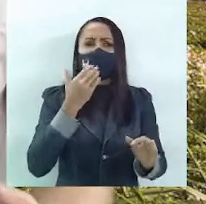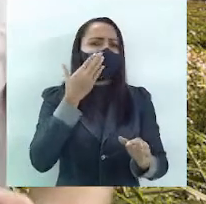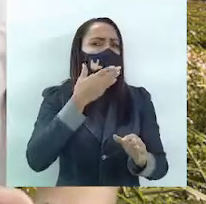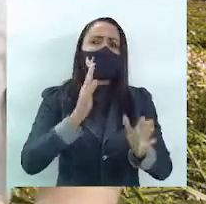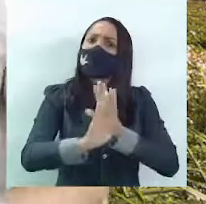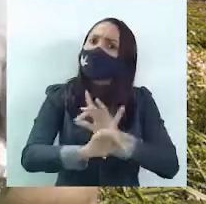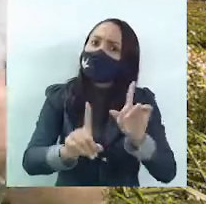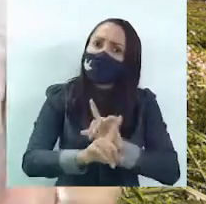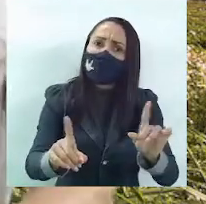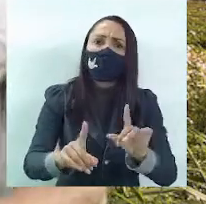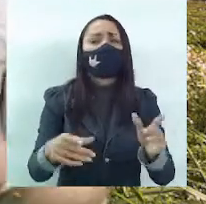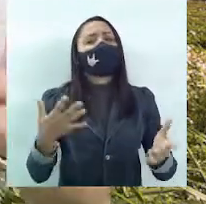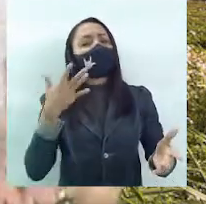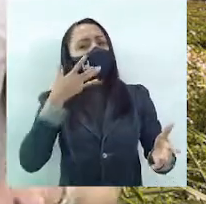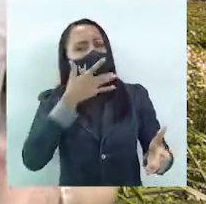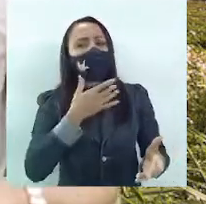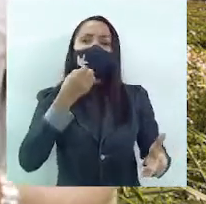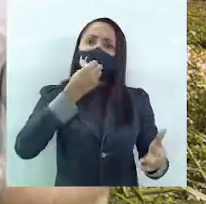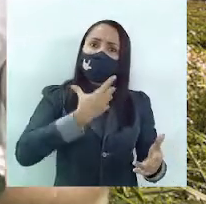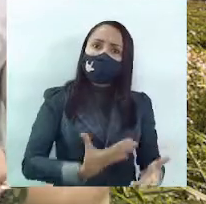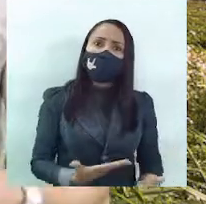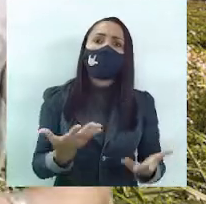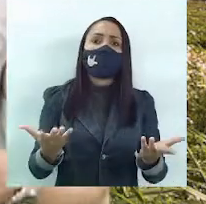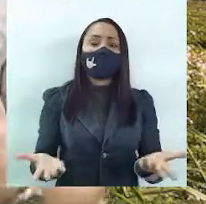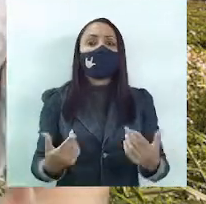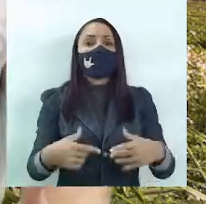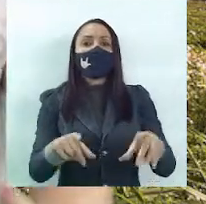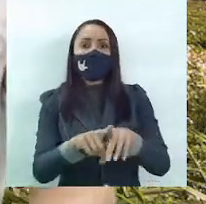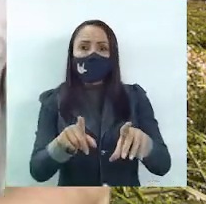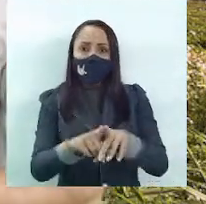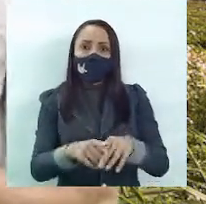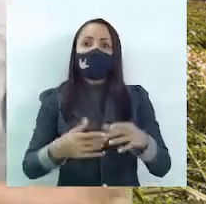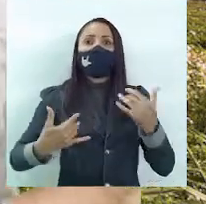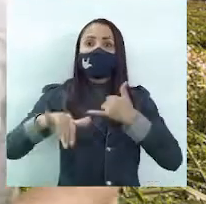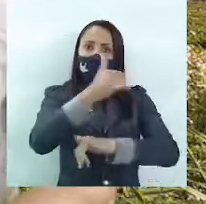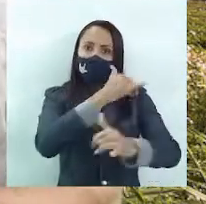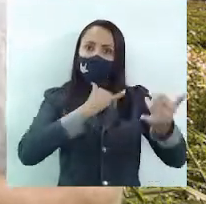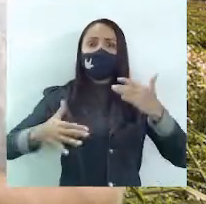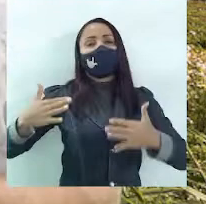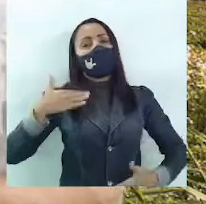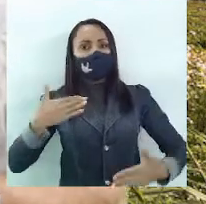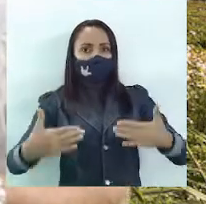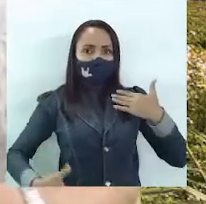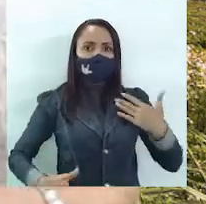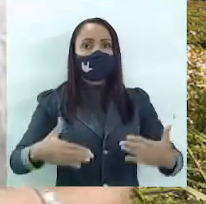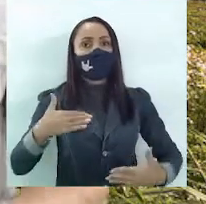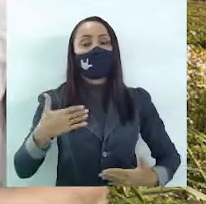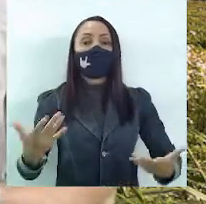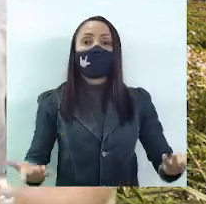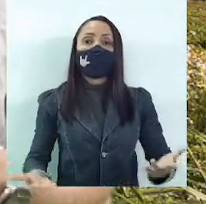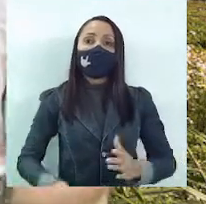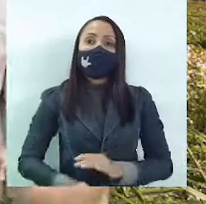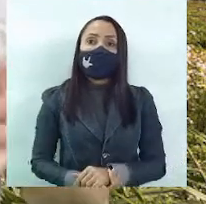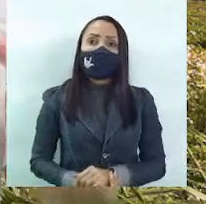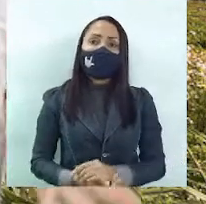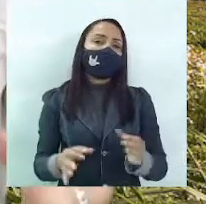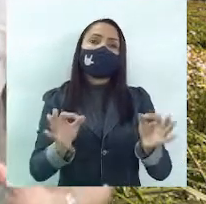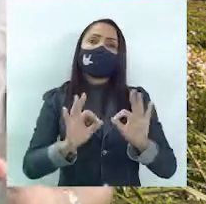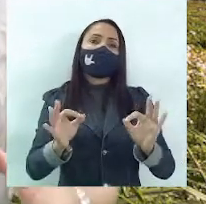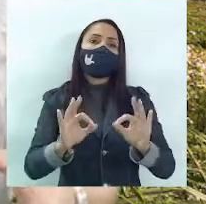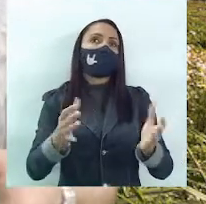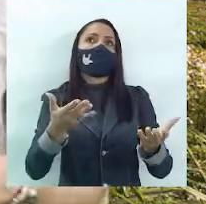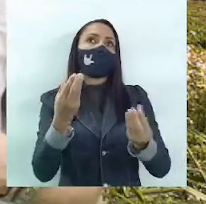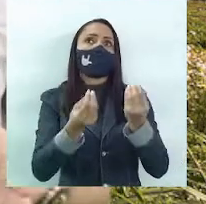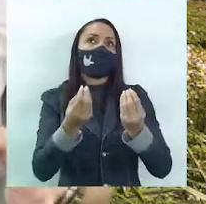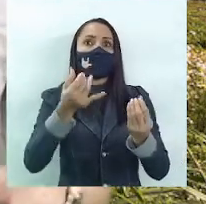comer açúcar. Açúcar é gostoso, açúcar é bom. Açúcar também é energia, dá força, dá energia a gente também. Então, ninguém tem como evitar